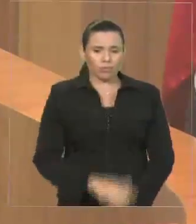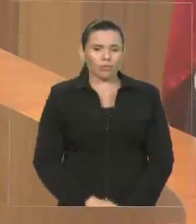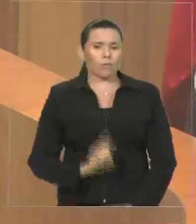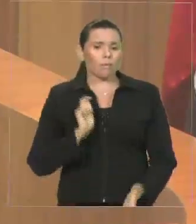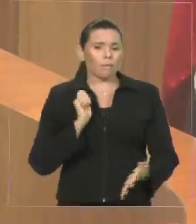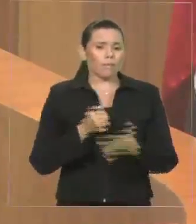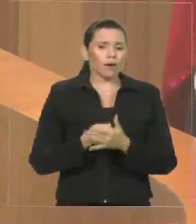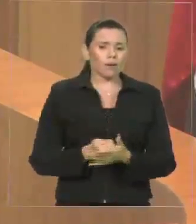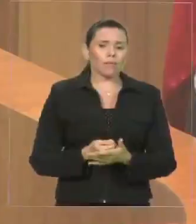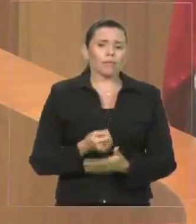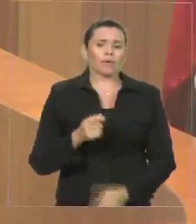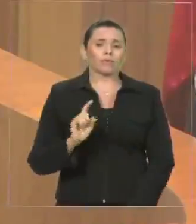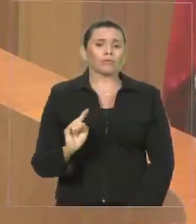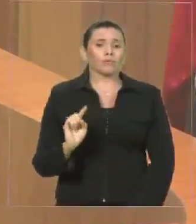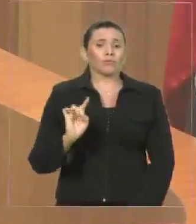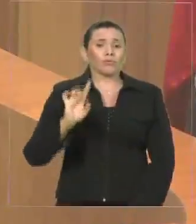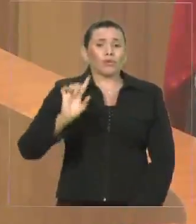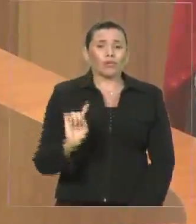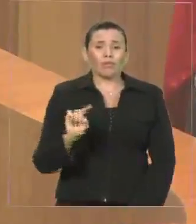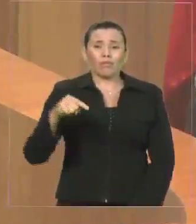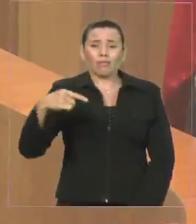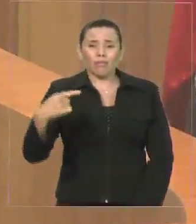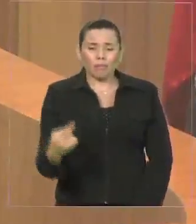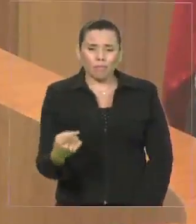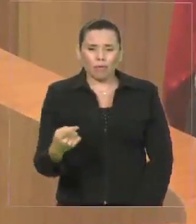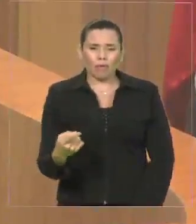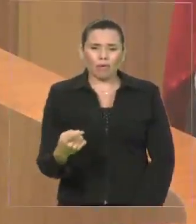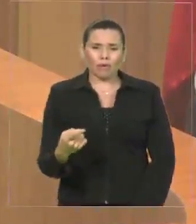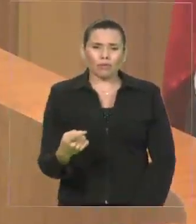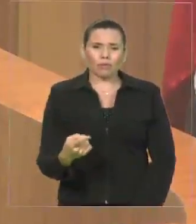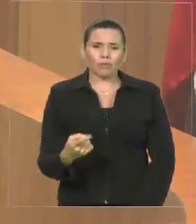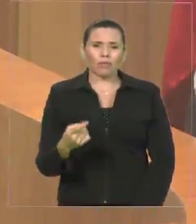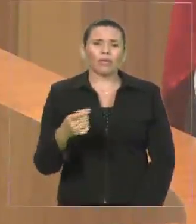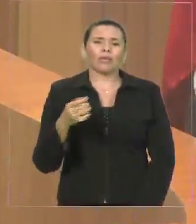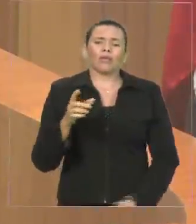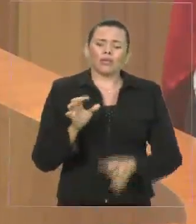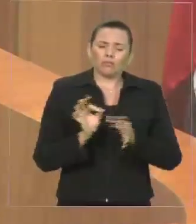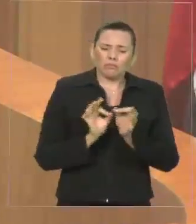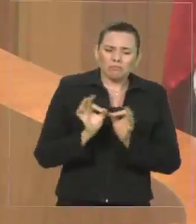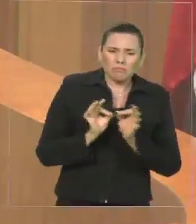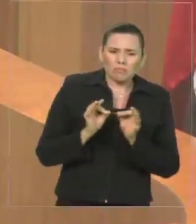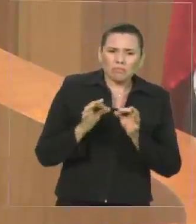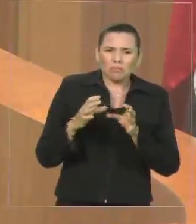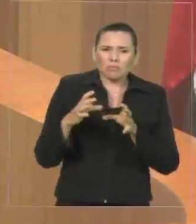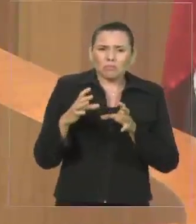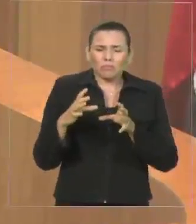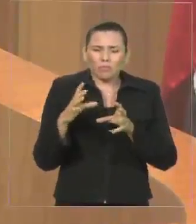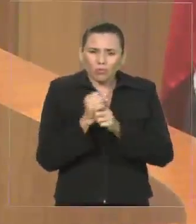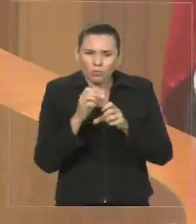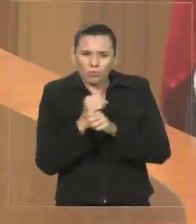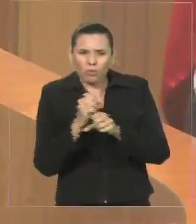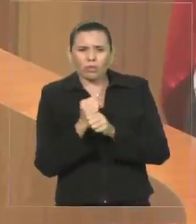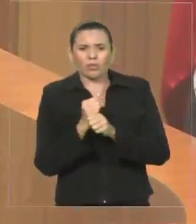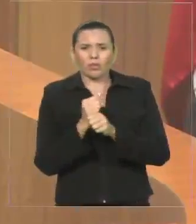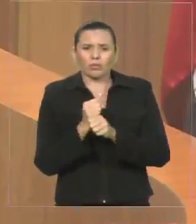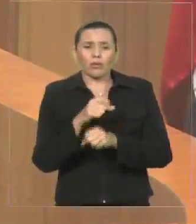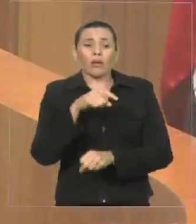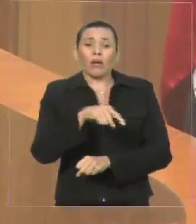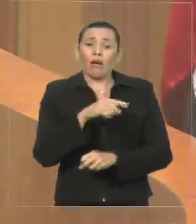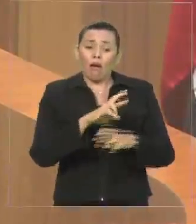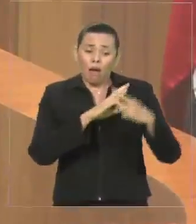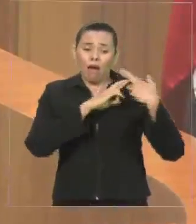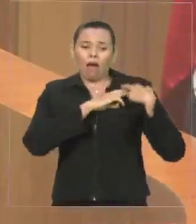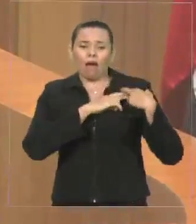feito mediante os cálculos aferidos da administração. Mas daqui para frente, por conta da urgência que o governador encontrou, em